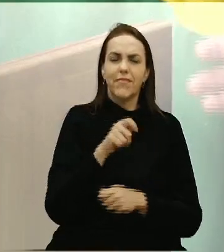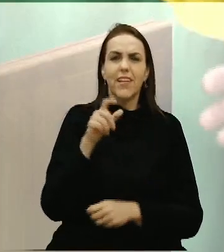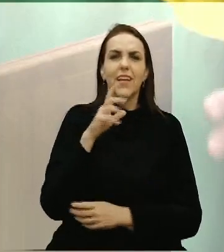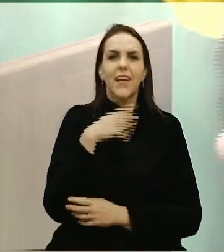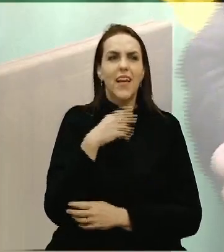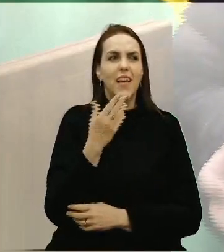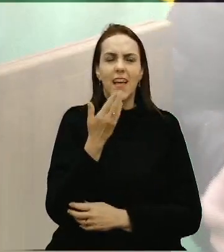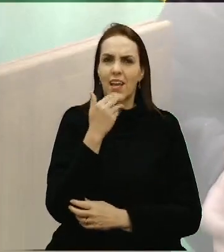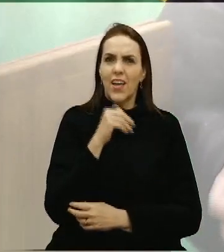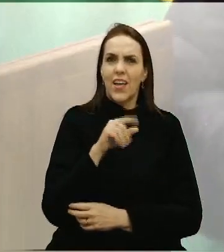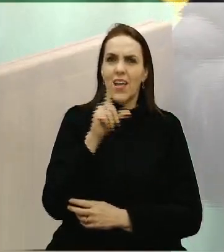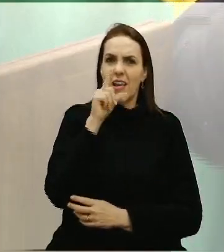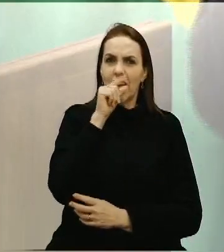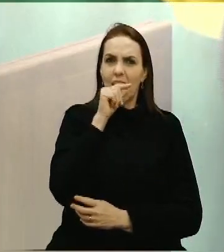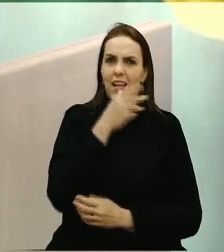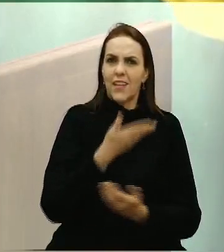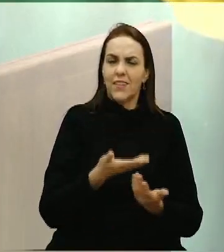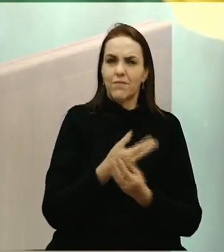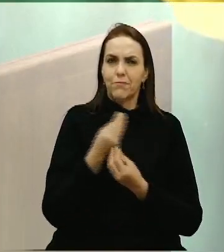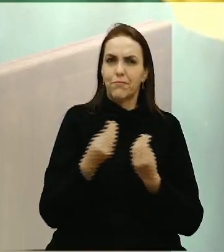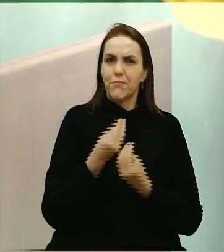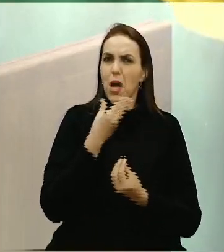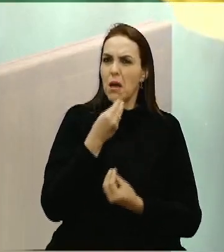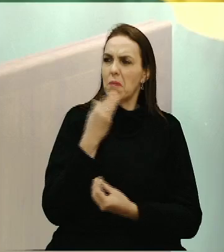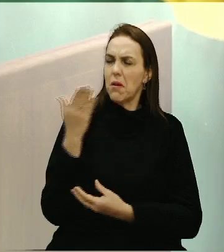homem tá... Aí ele me